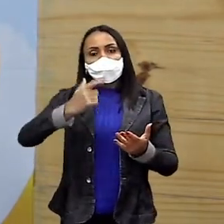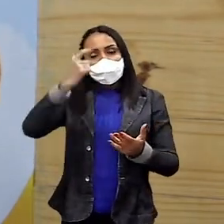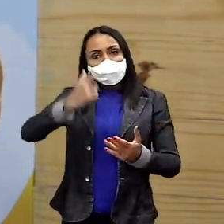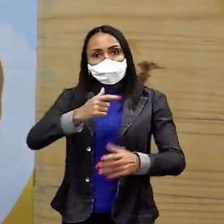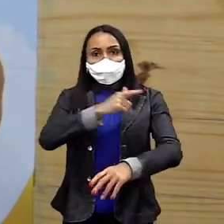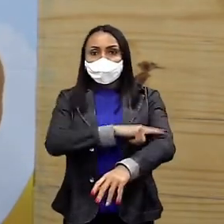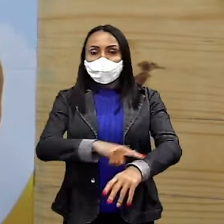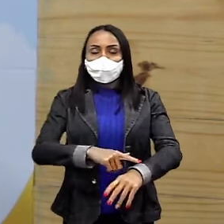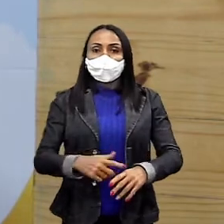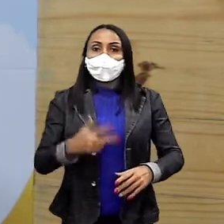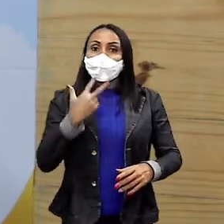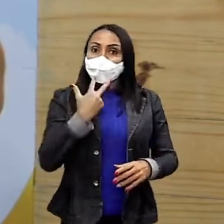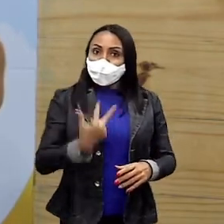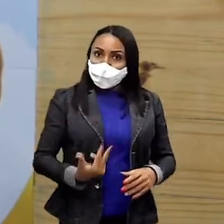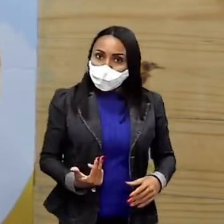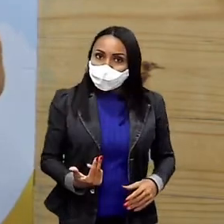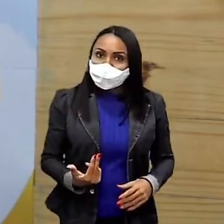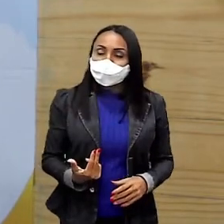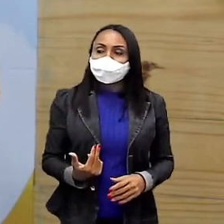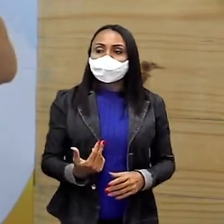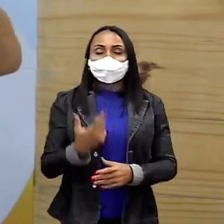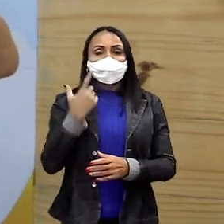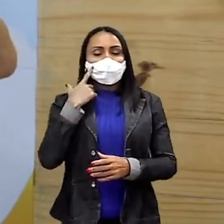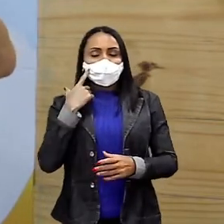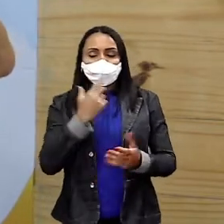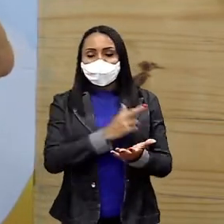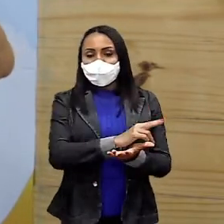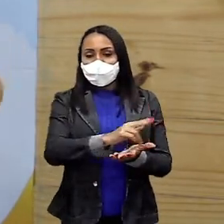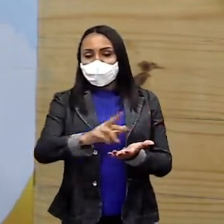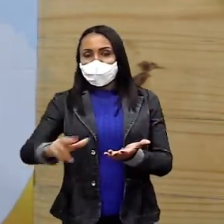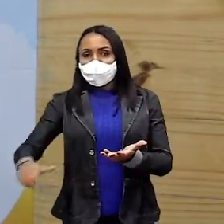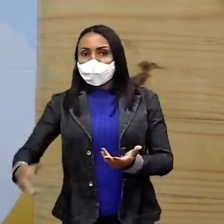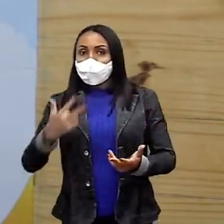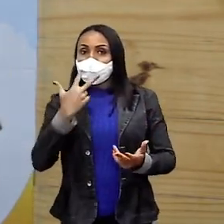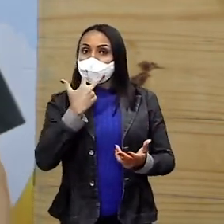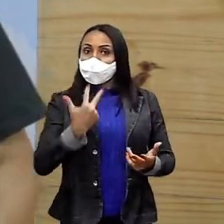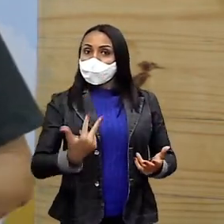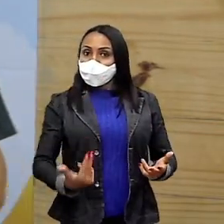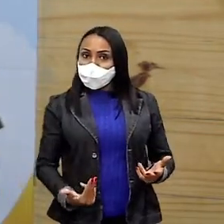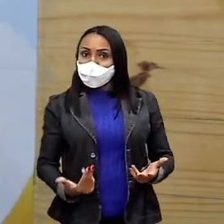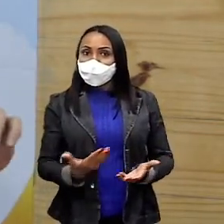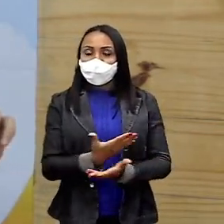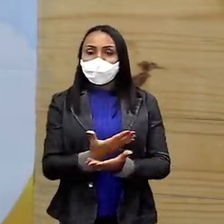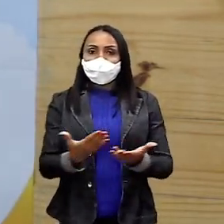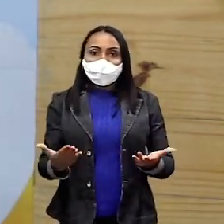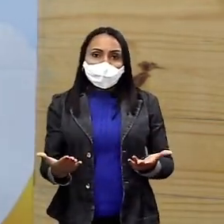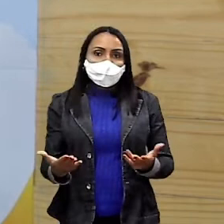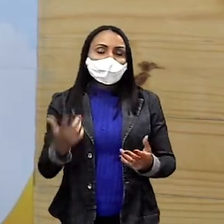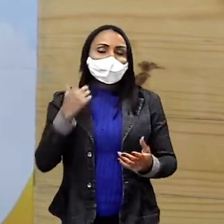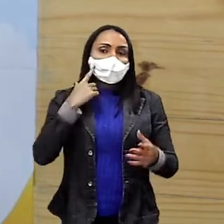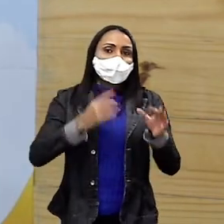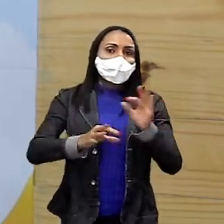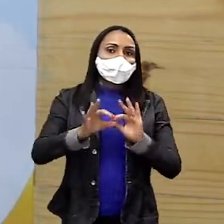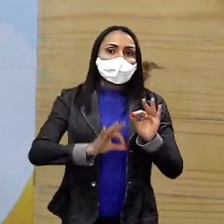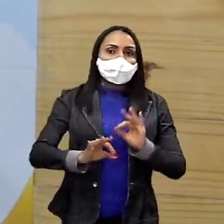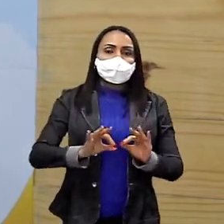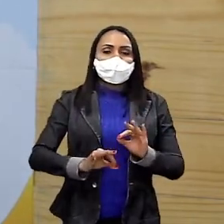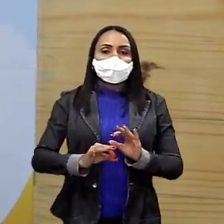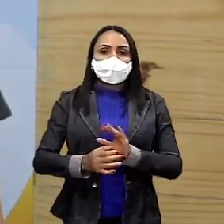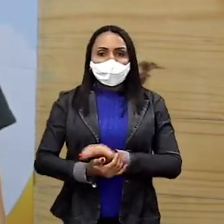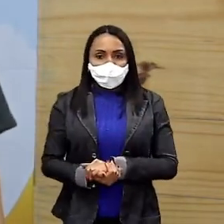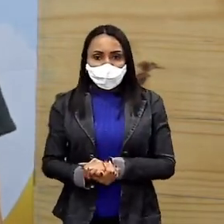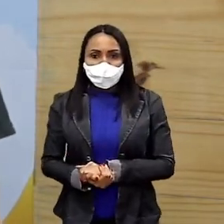a língua, certo? A modalidade, a variação linguística utilizada na organização desse gênero